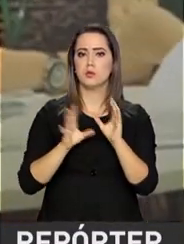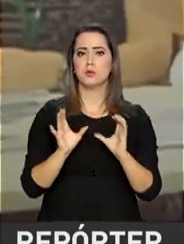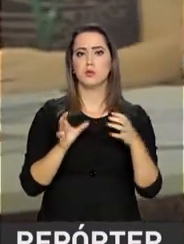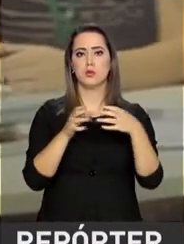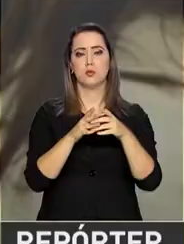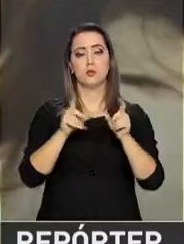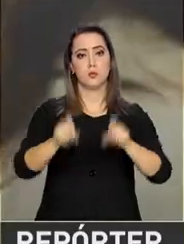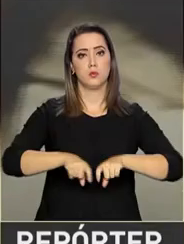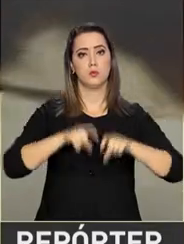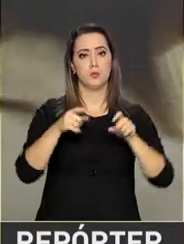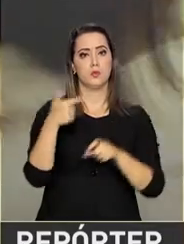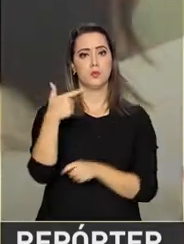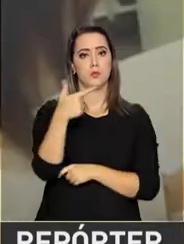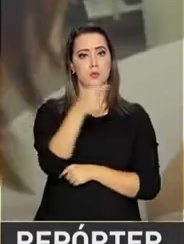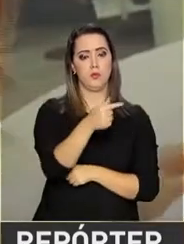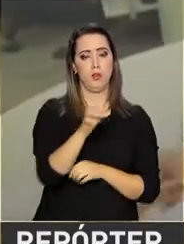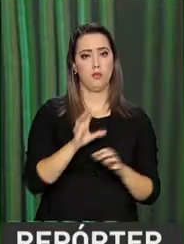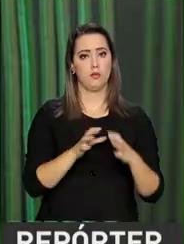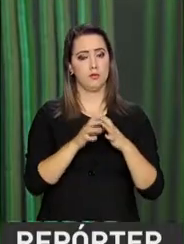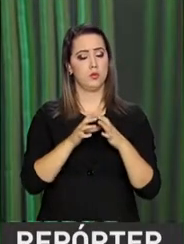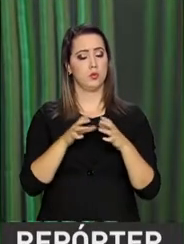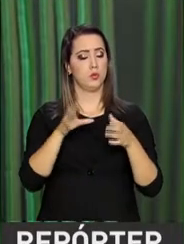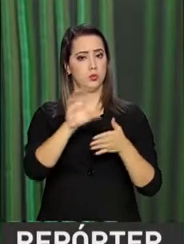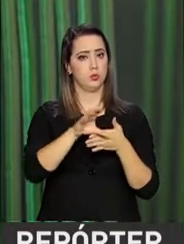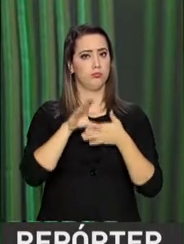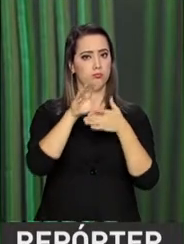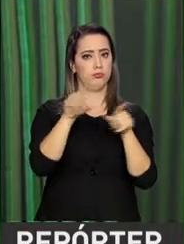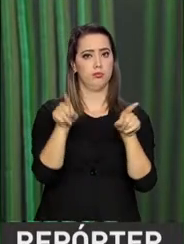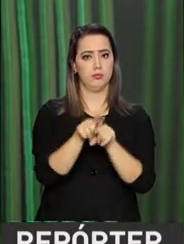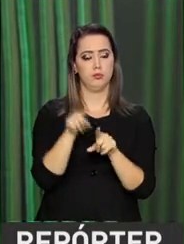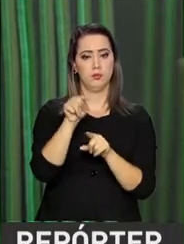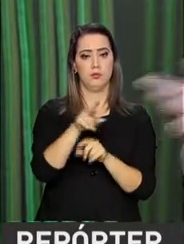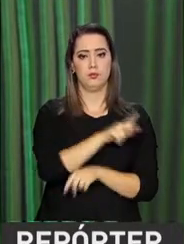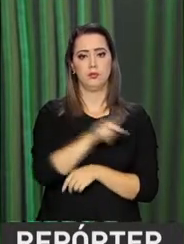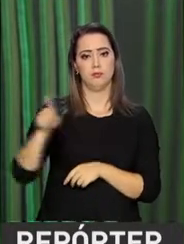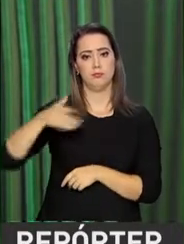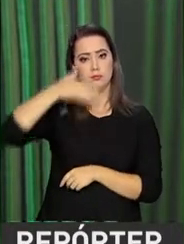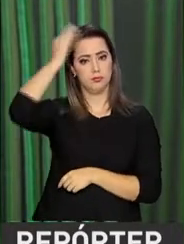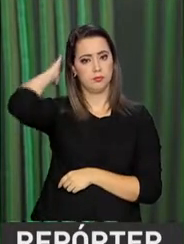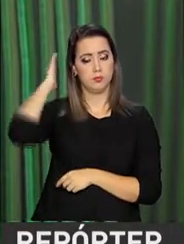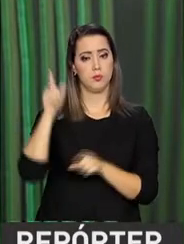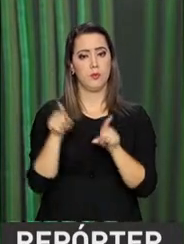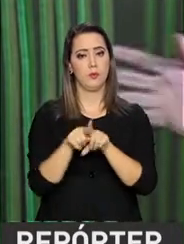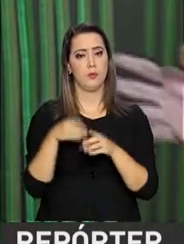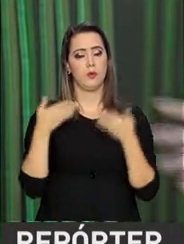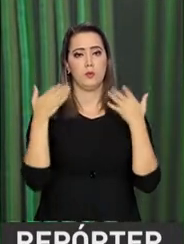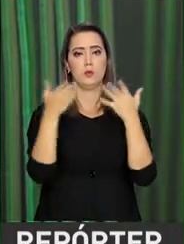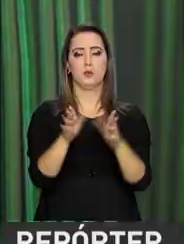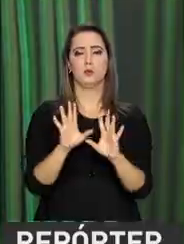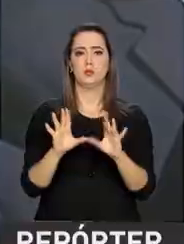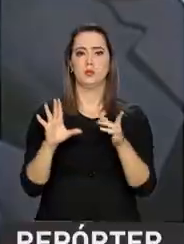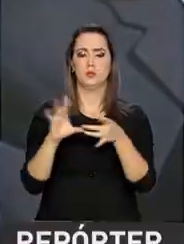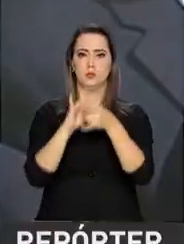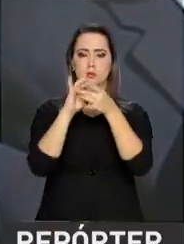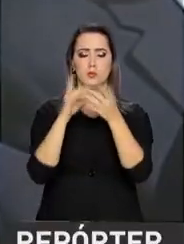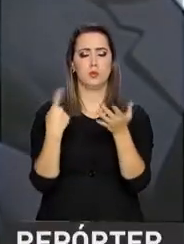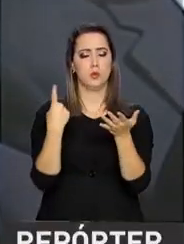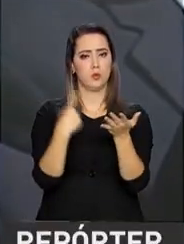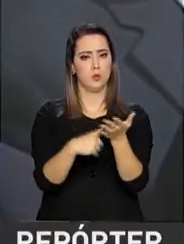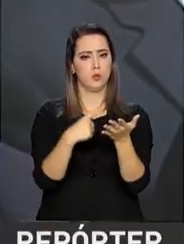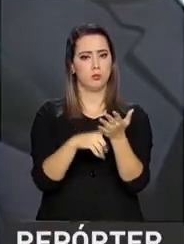e 27 federações o presidente michel temer que participou da solenidade de posse também